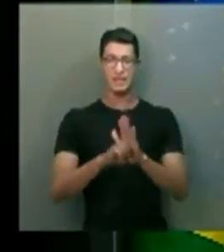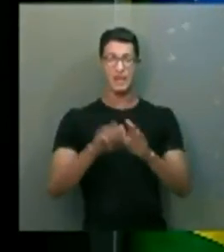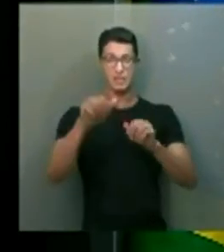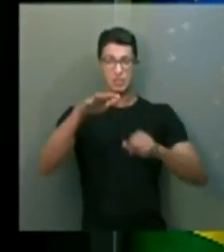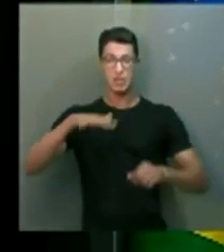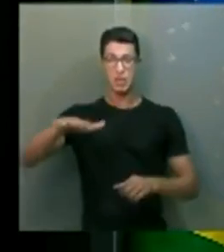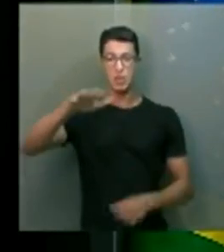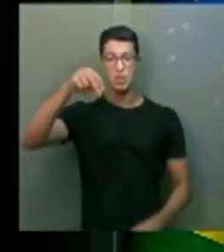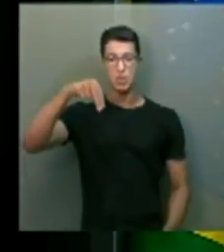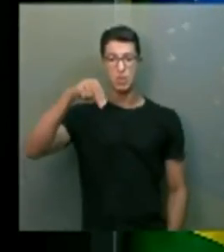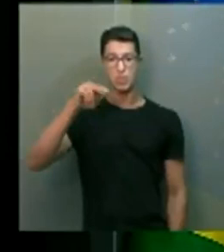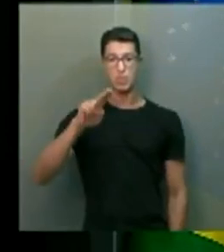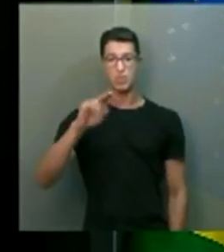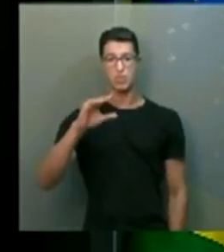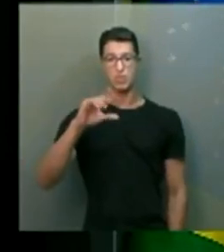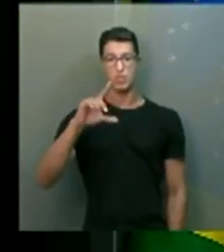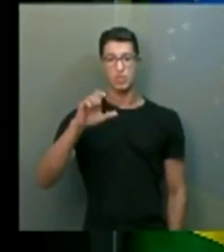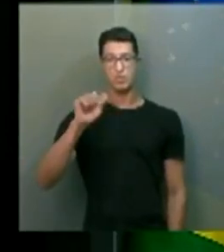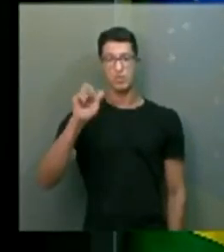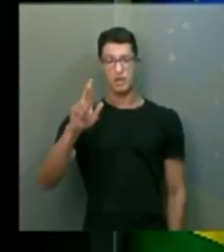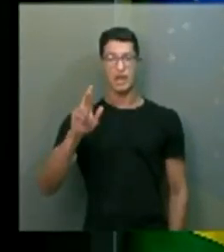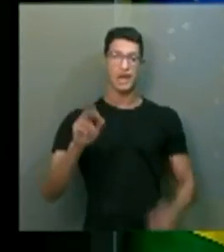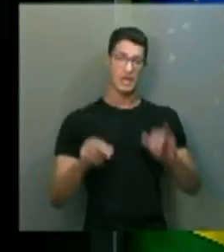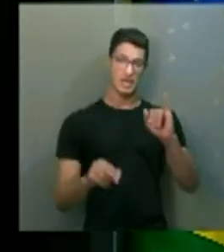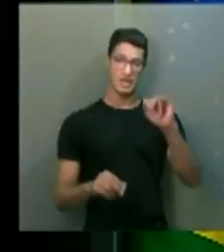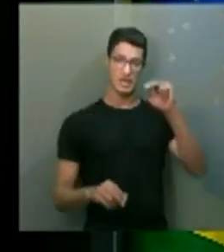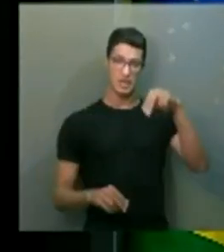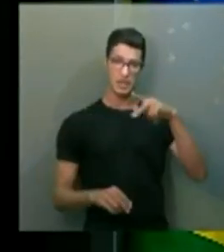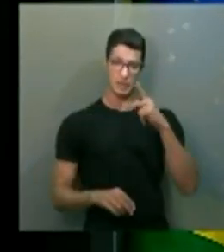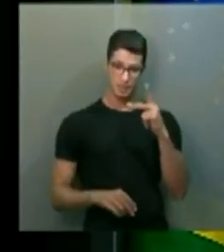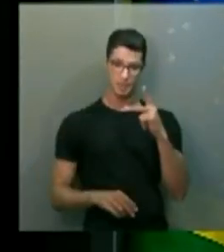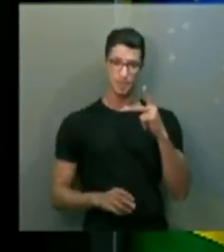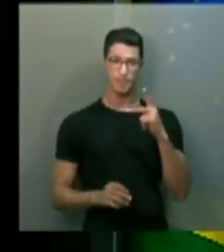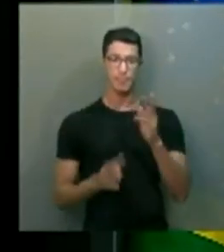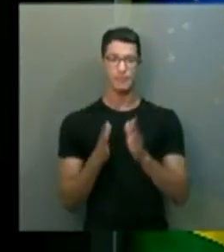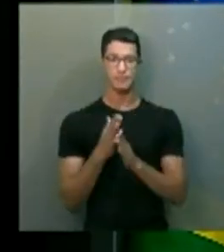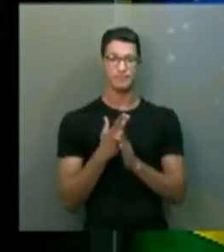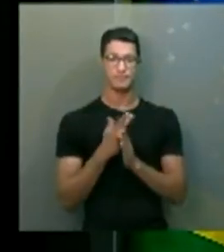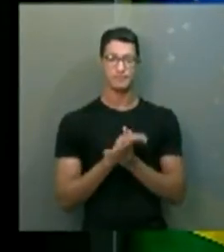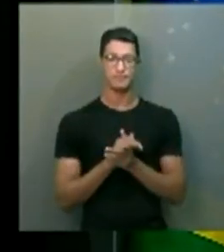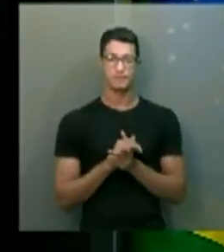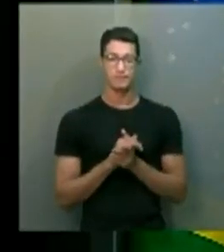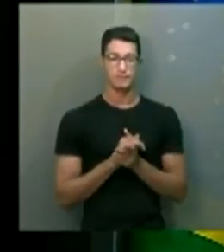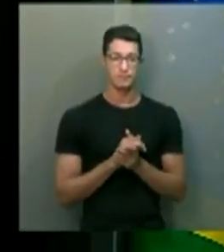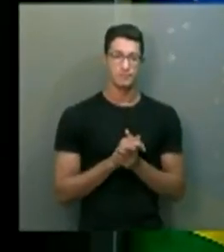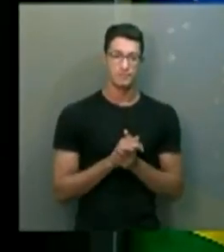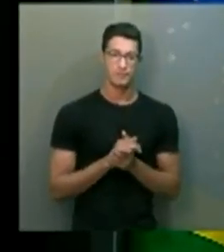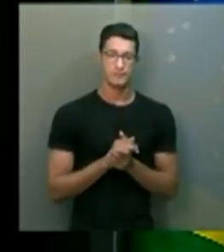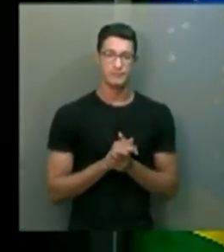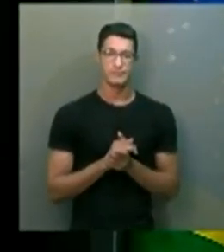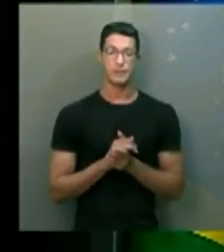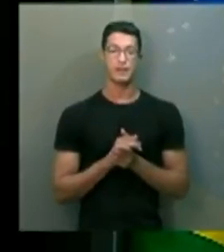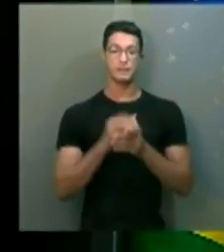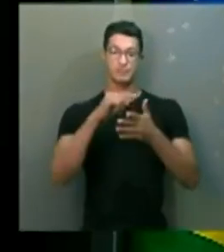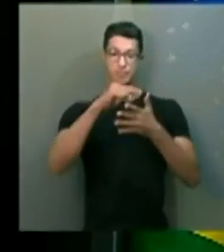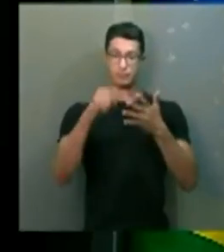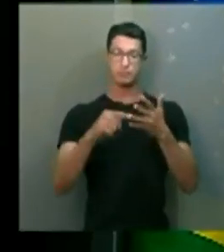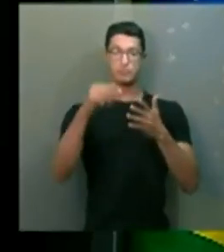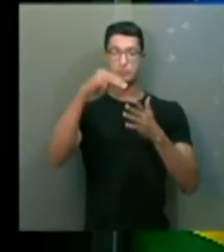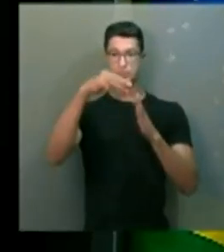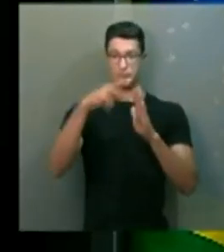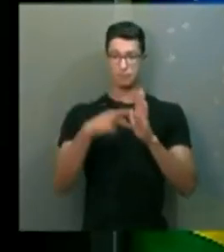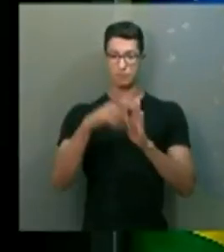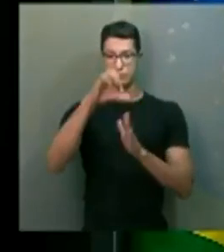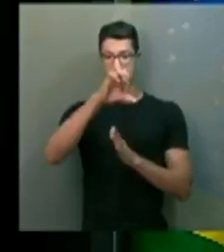nuclear, Nuclep e INB. As medidas da Medida Provisória